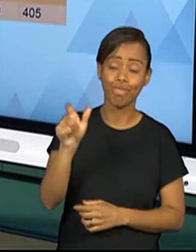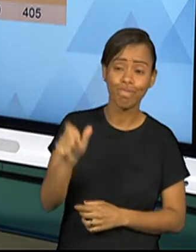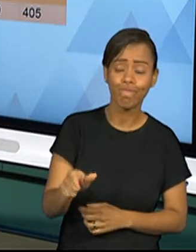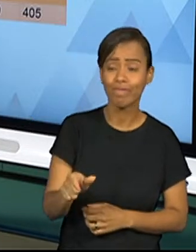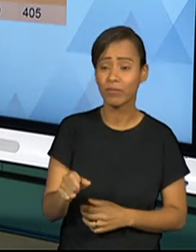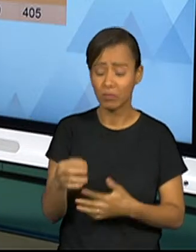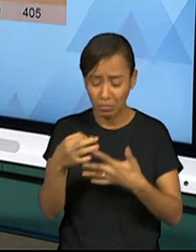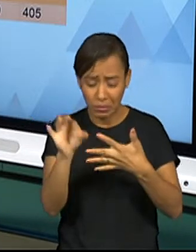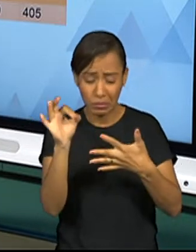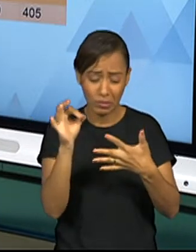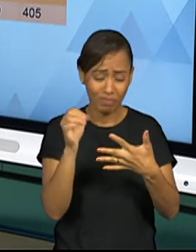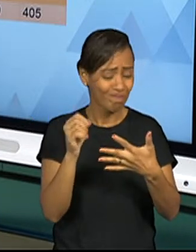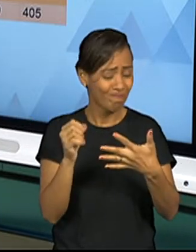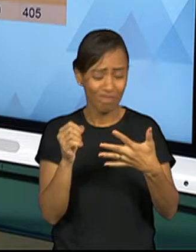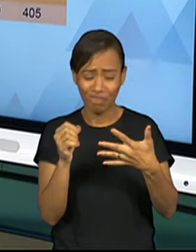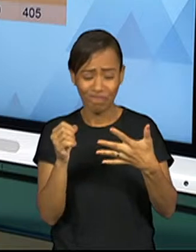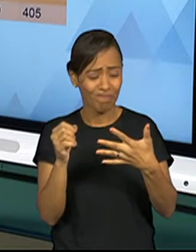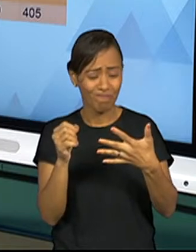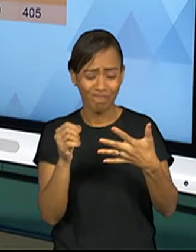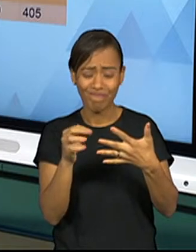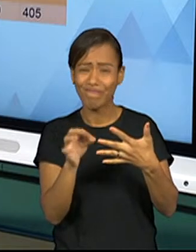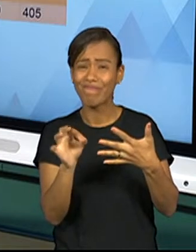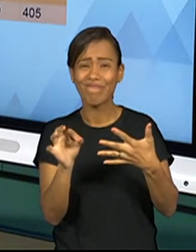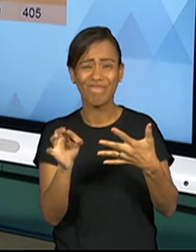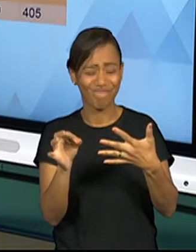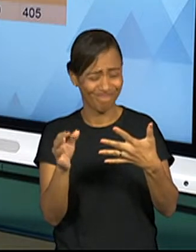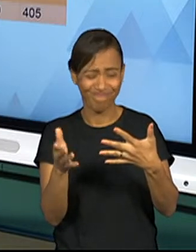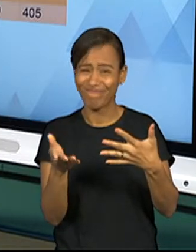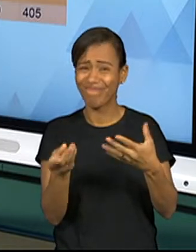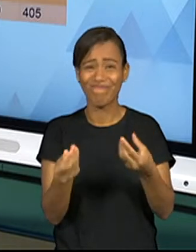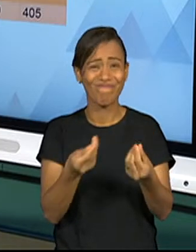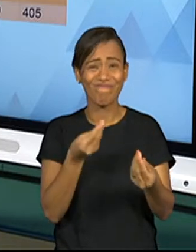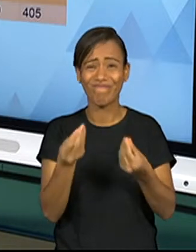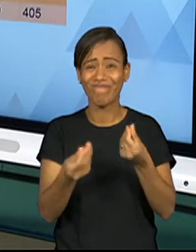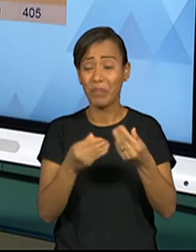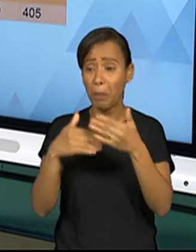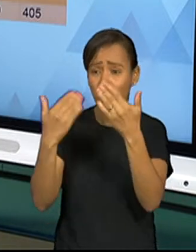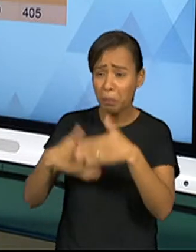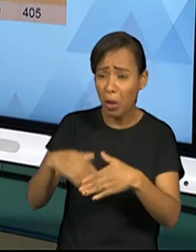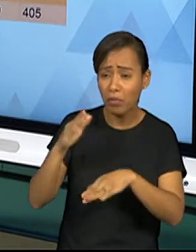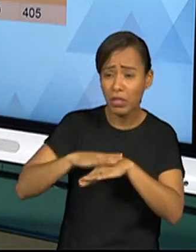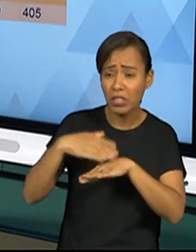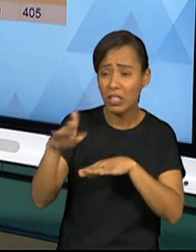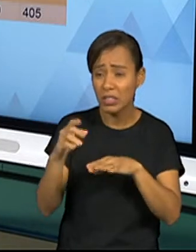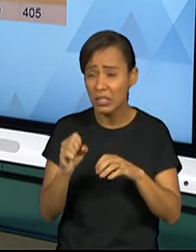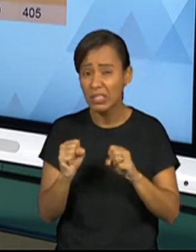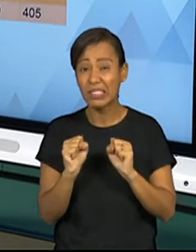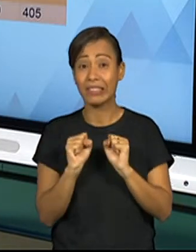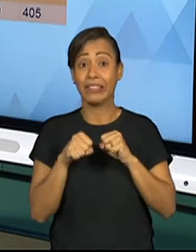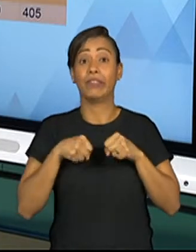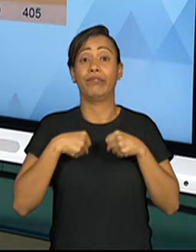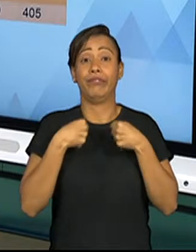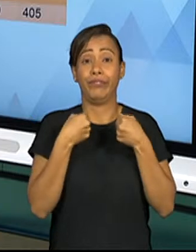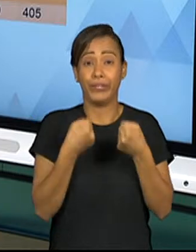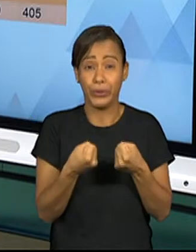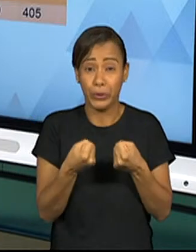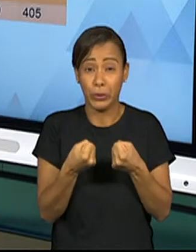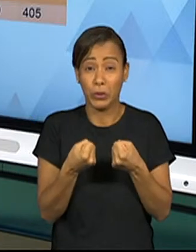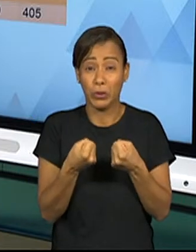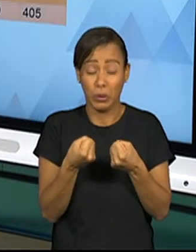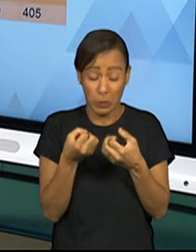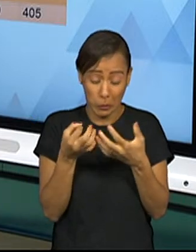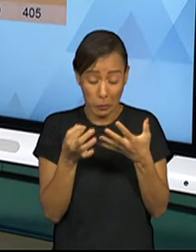não consegue desenvolver uma atividade. E você aplica uma prova e aquele aluno, com muito esforço, ele consegue ter a nota